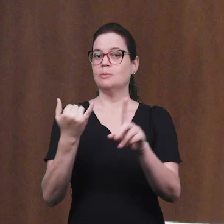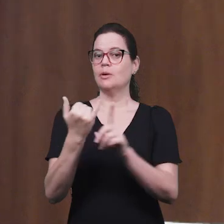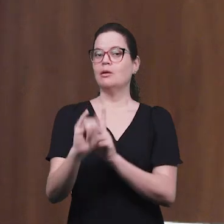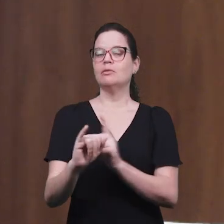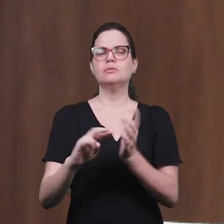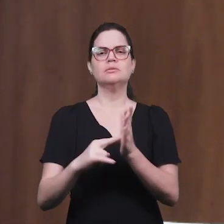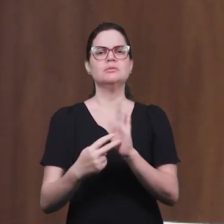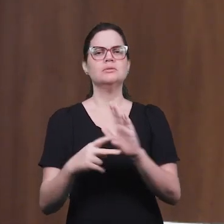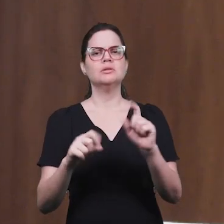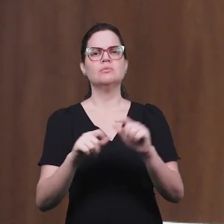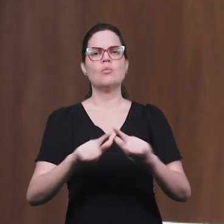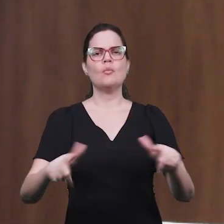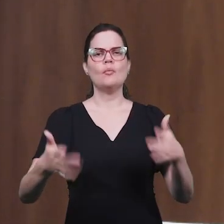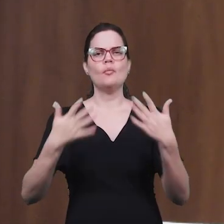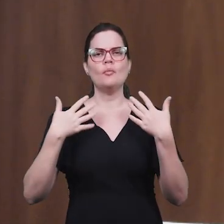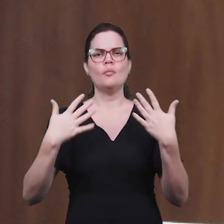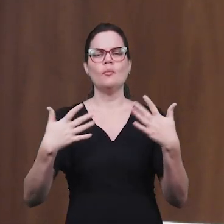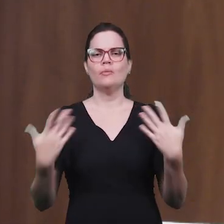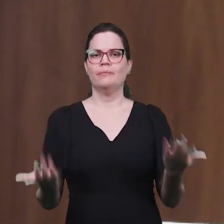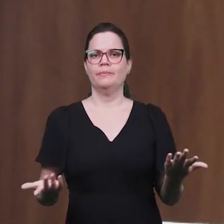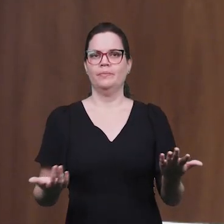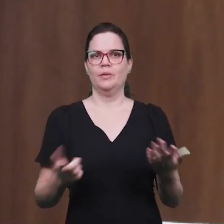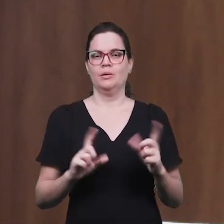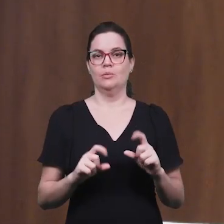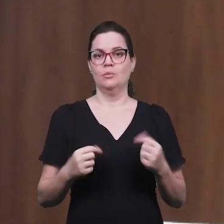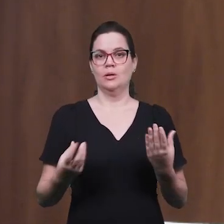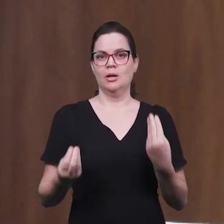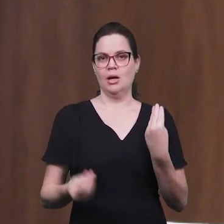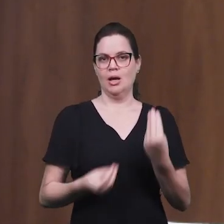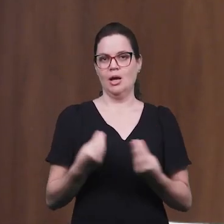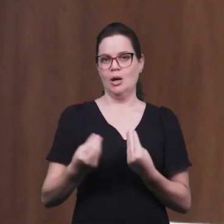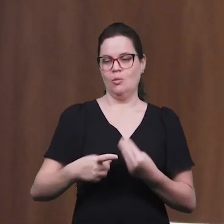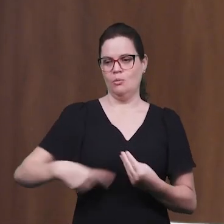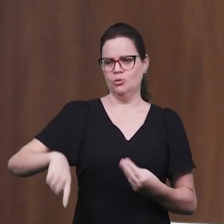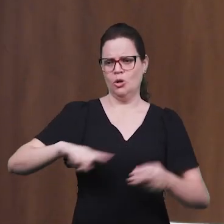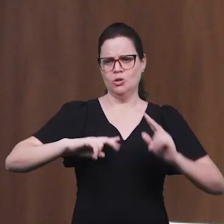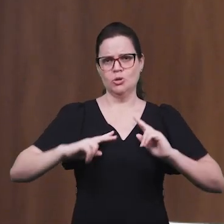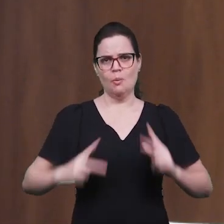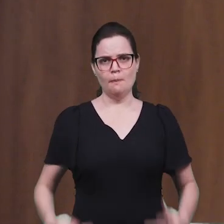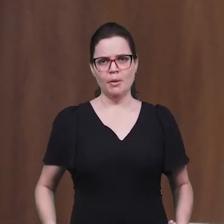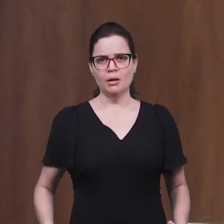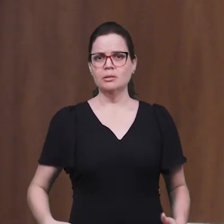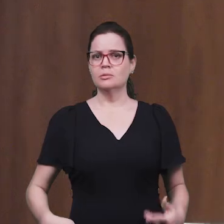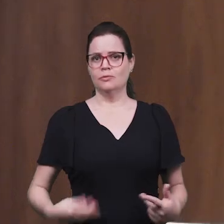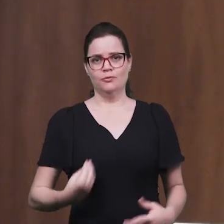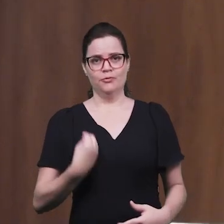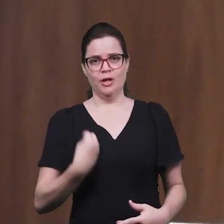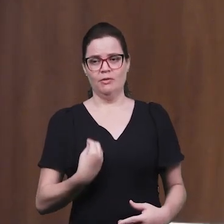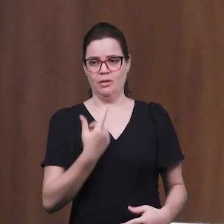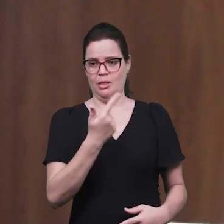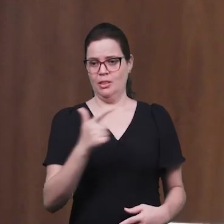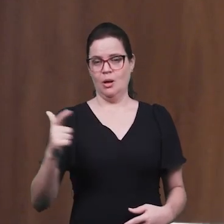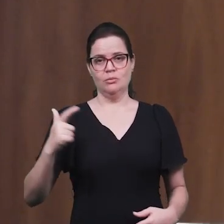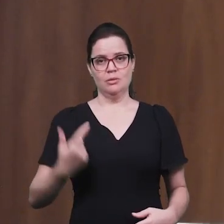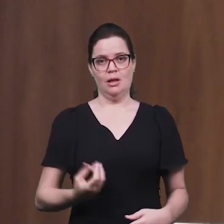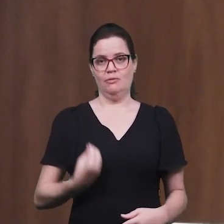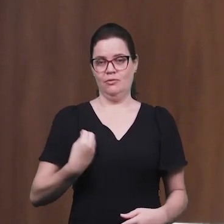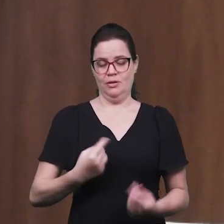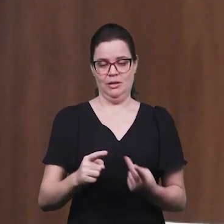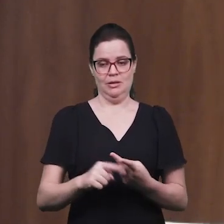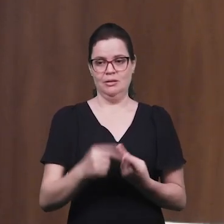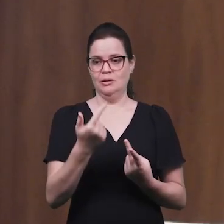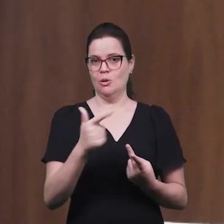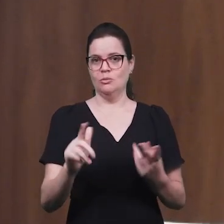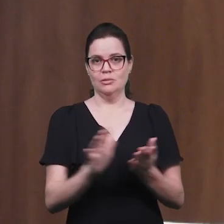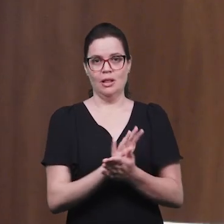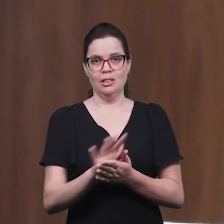que fala, o que significa o deserto? Falava do estado da natureza humana e da condição espiritual em